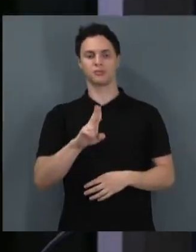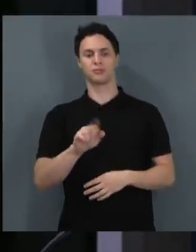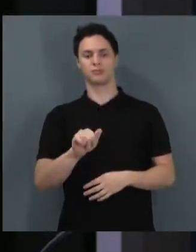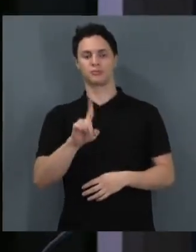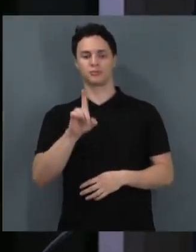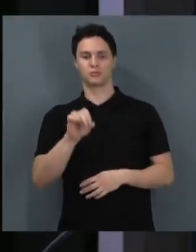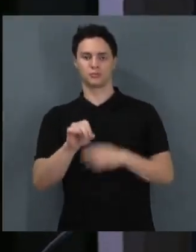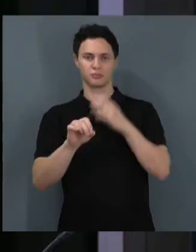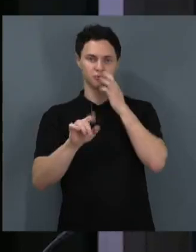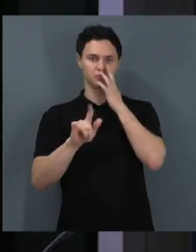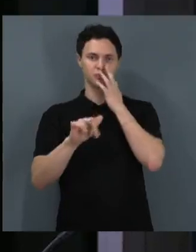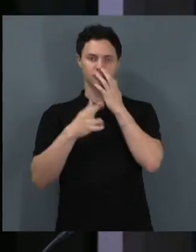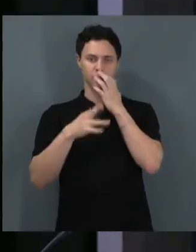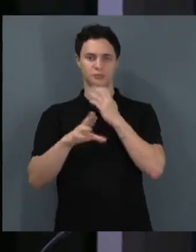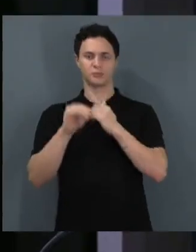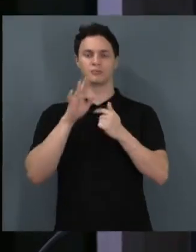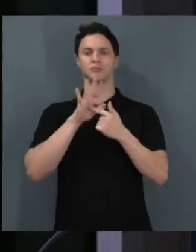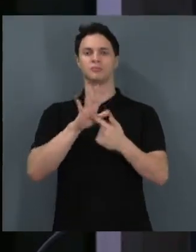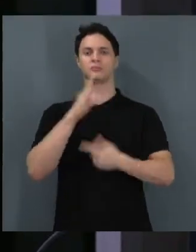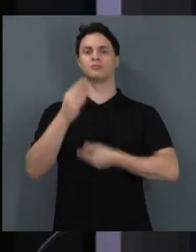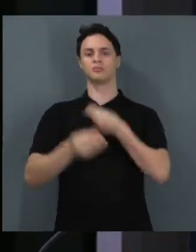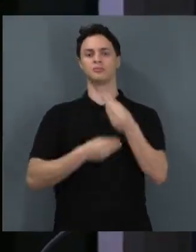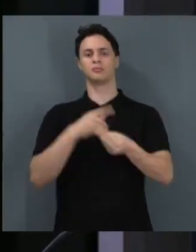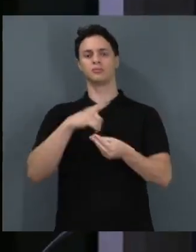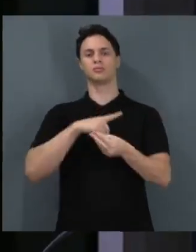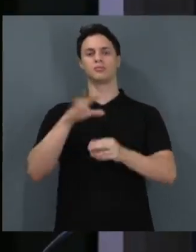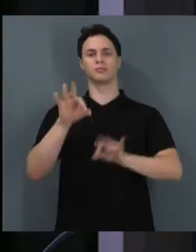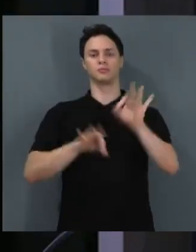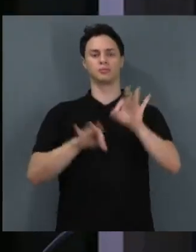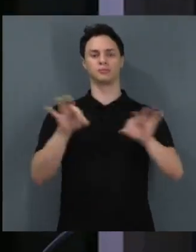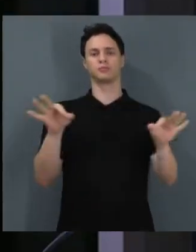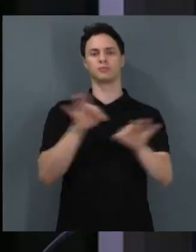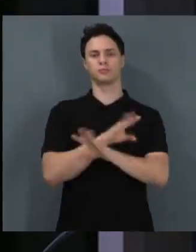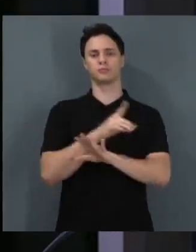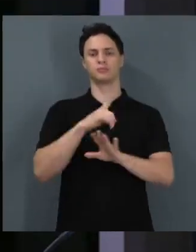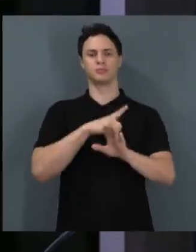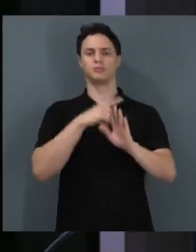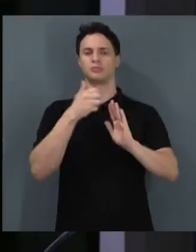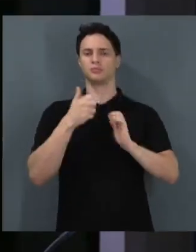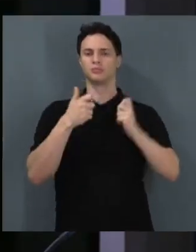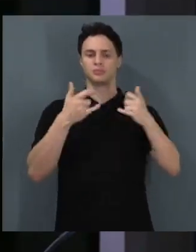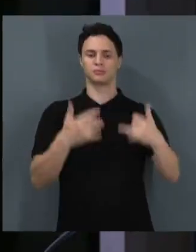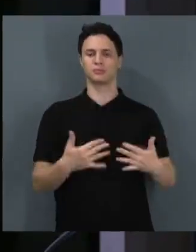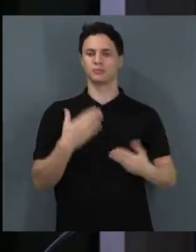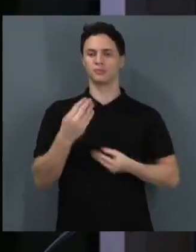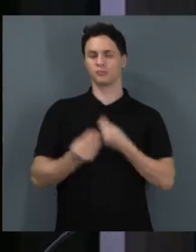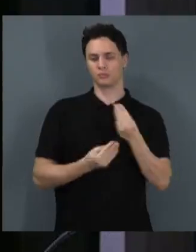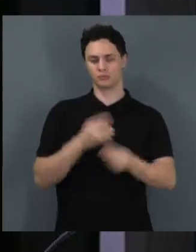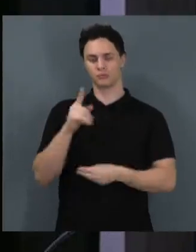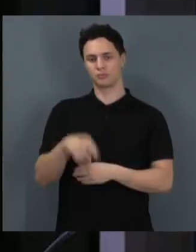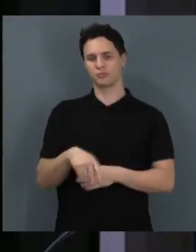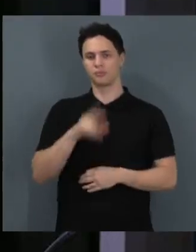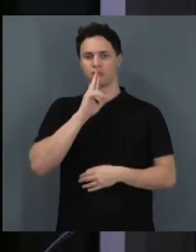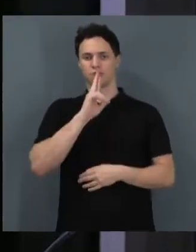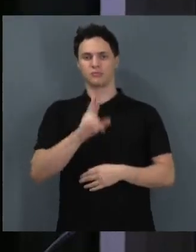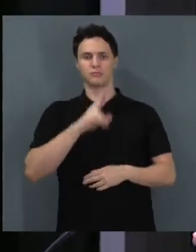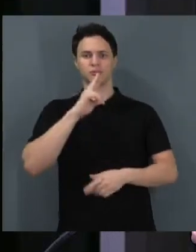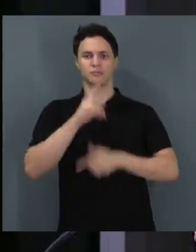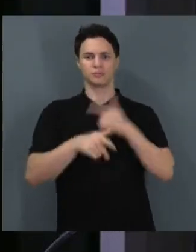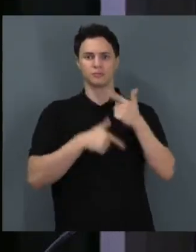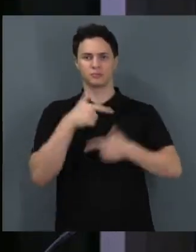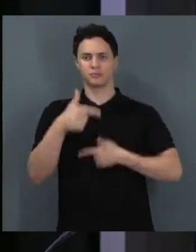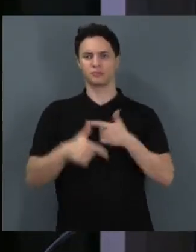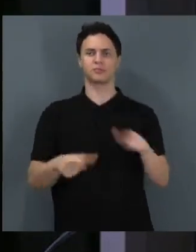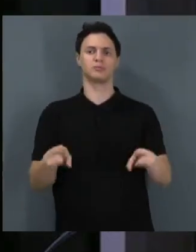que mostra aí um enorme preparo na explicação que deu aqui sobre o resultado do seu trabalho.